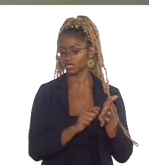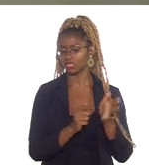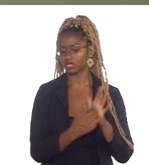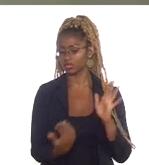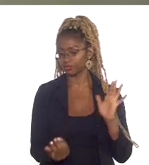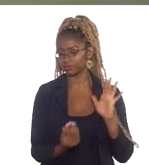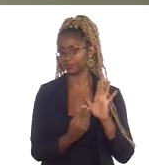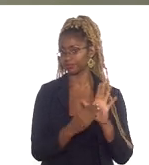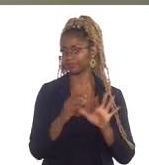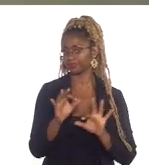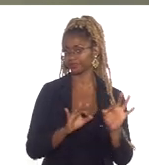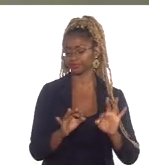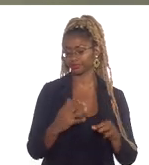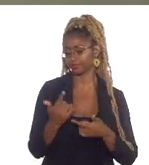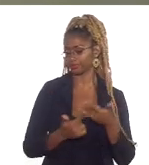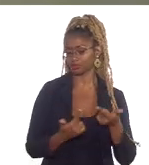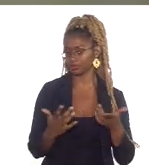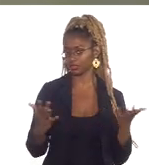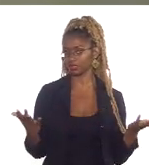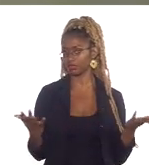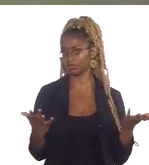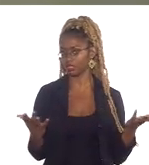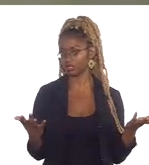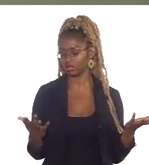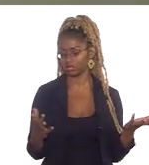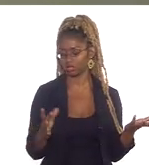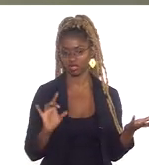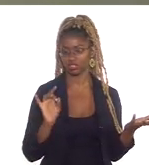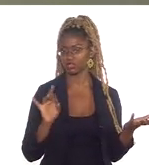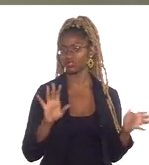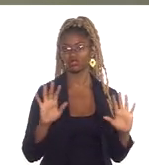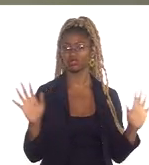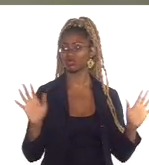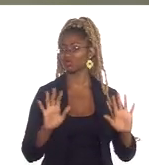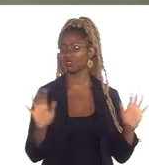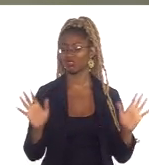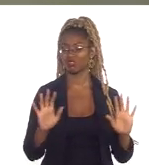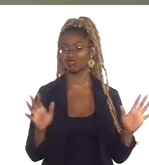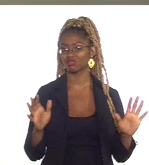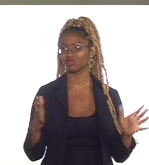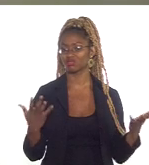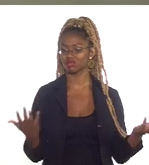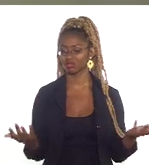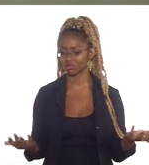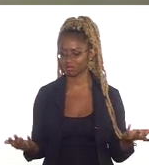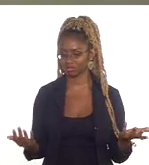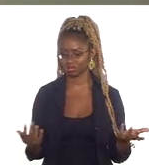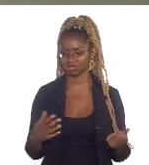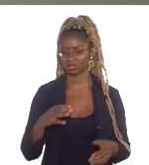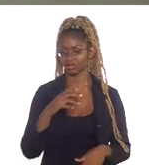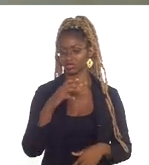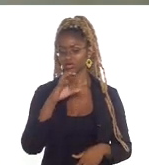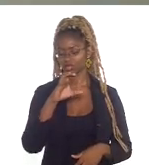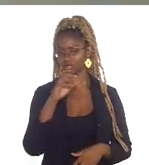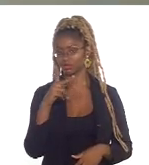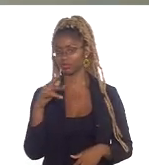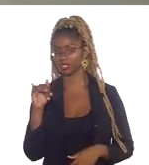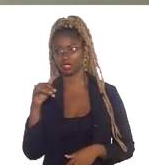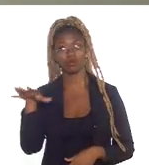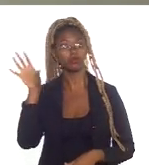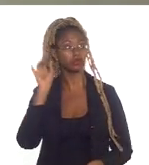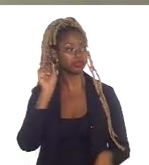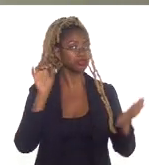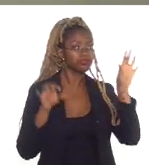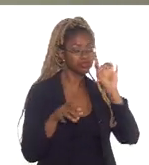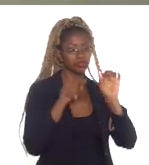plano de trabalho. Essa dinâmica não tem. É como a gente fala com a CPI, a gente vai ouvir pulando, ciclando,